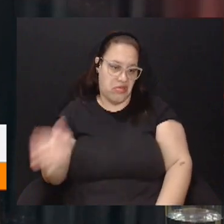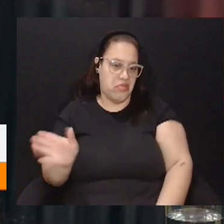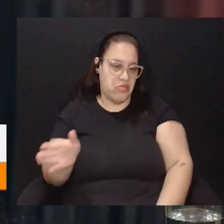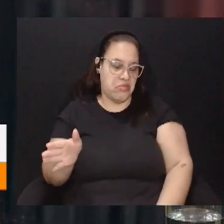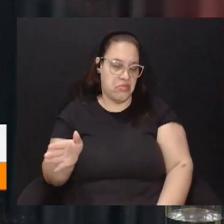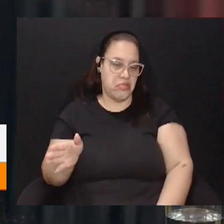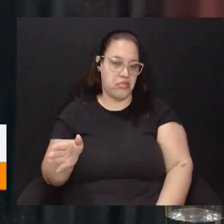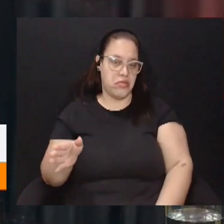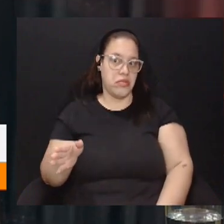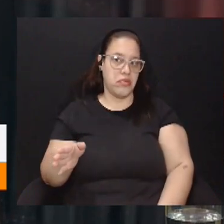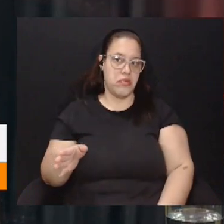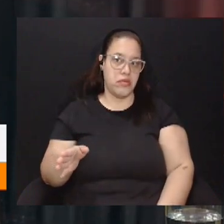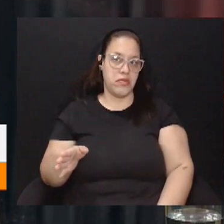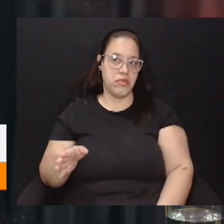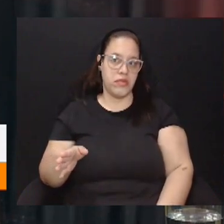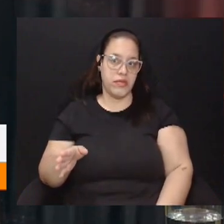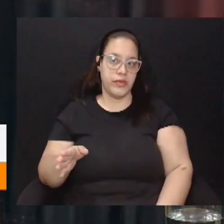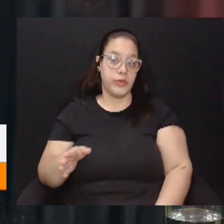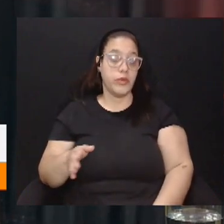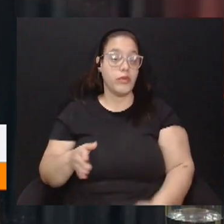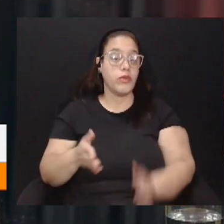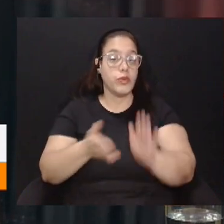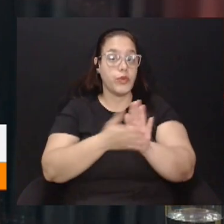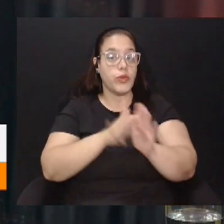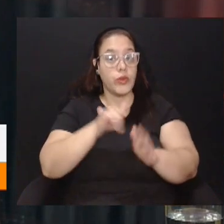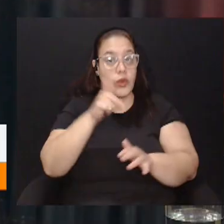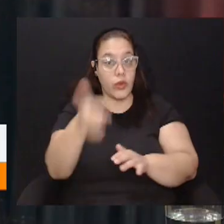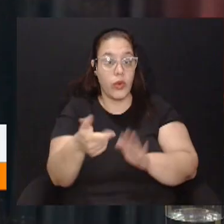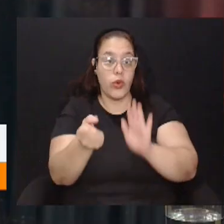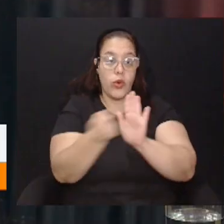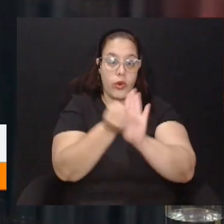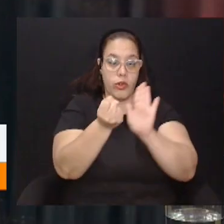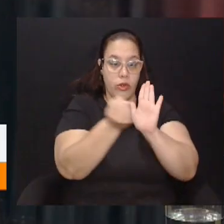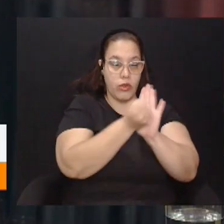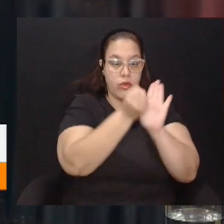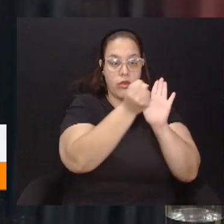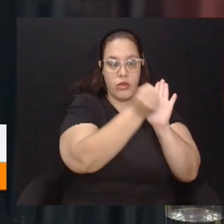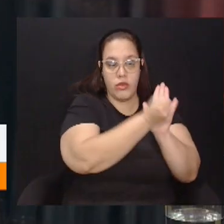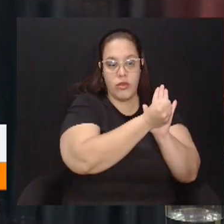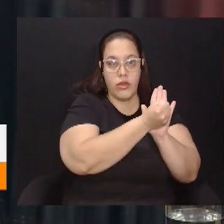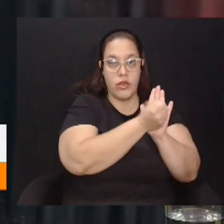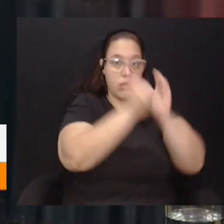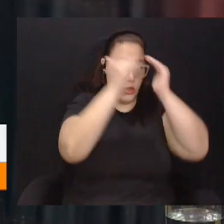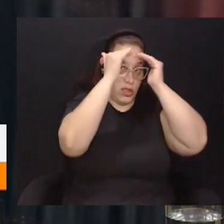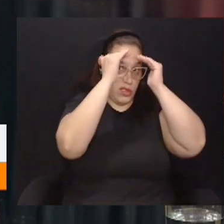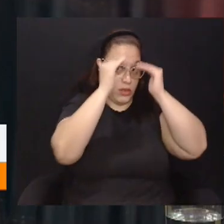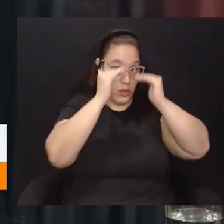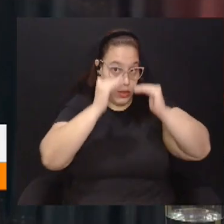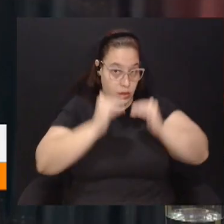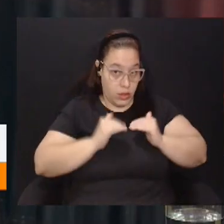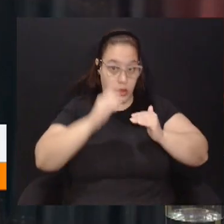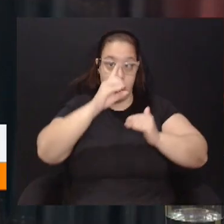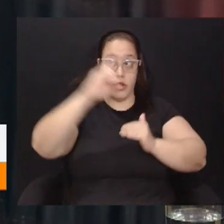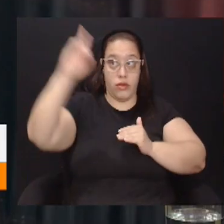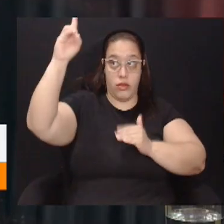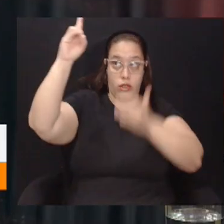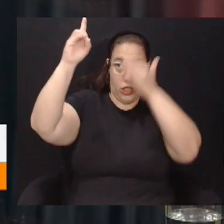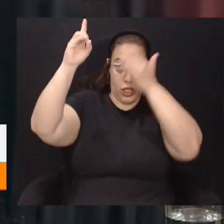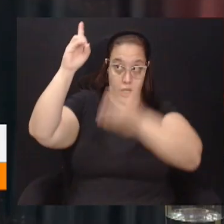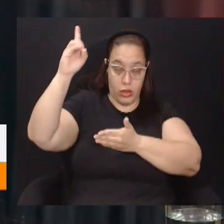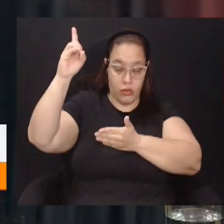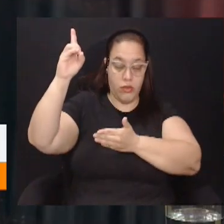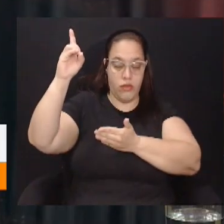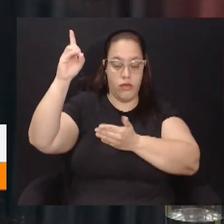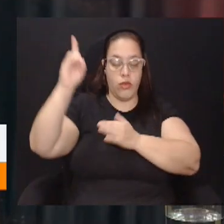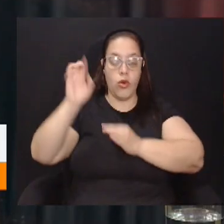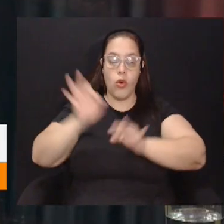Eles colocam outros símbolos ali, obedecendo a uma ordem divina e preparando